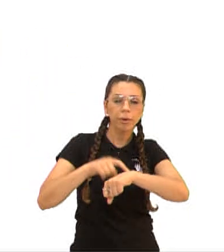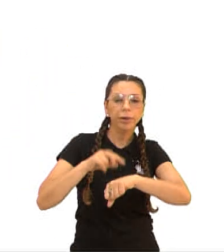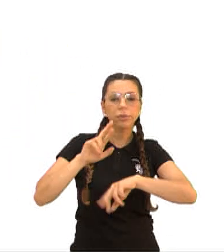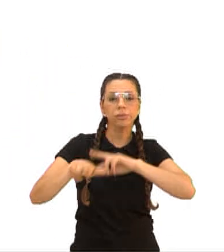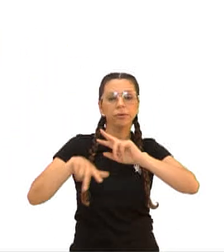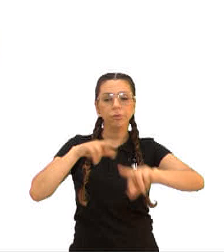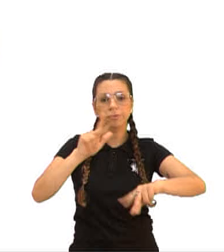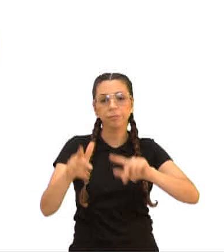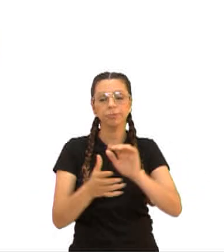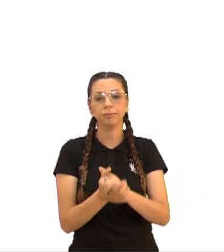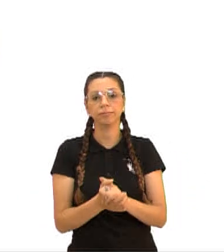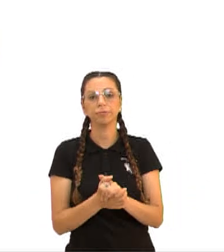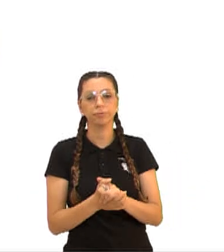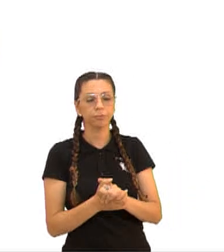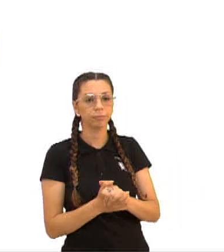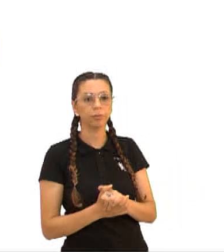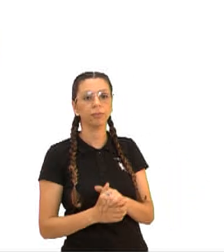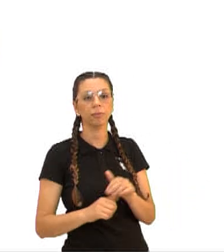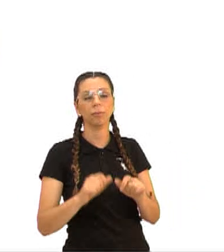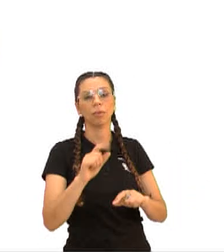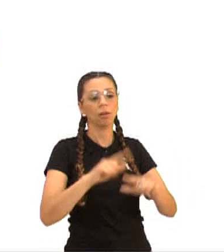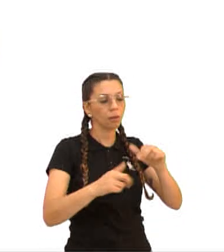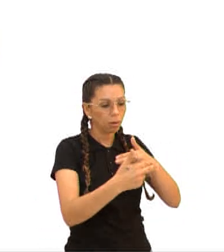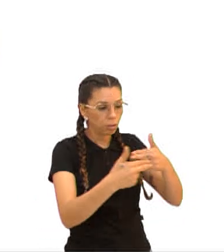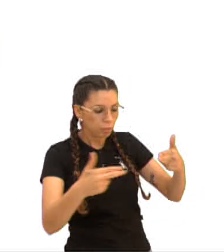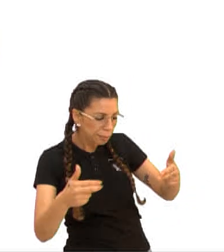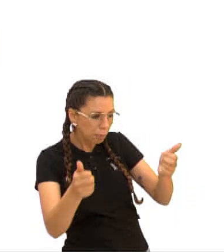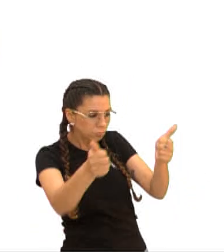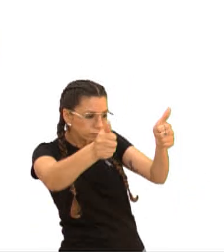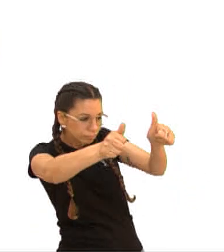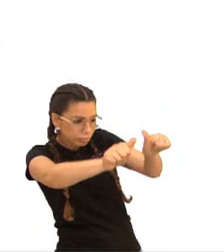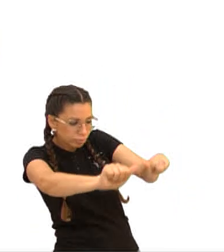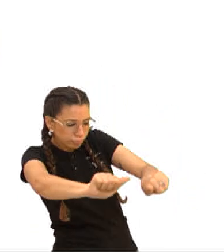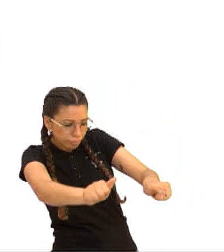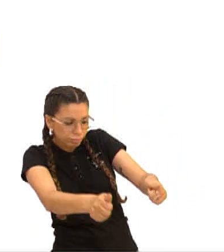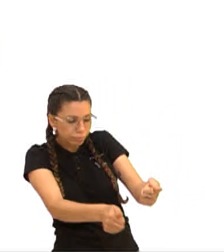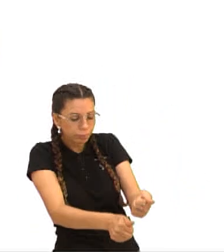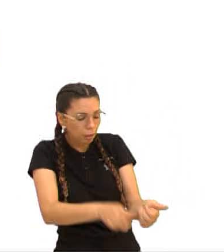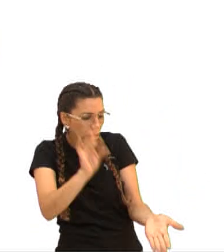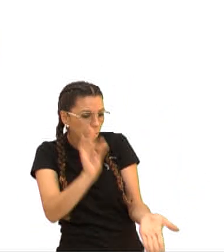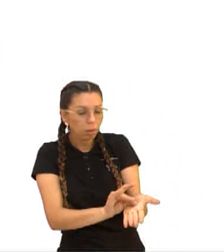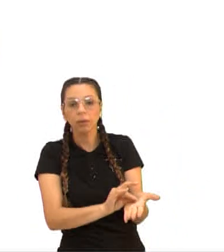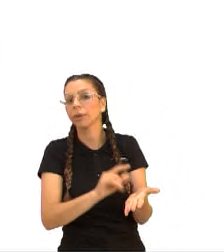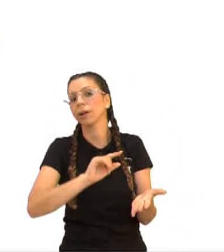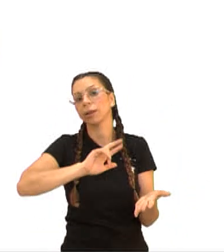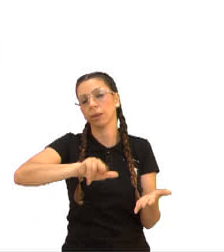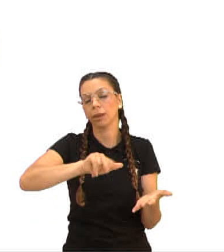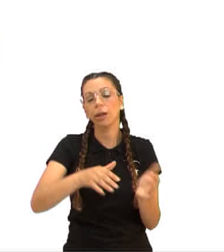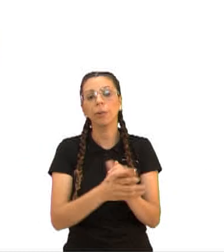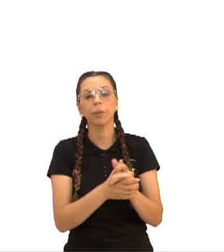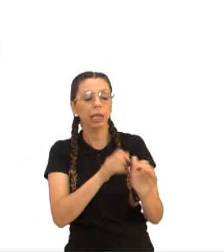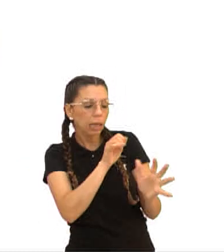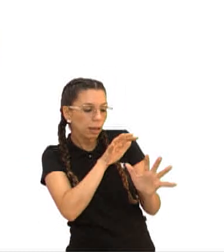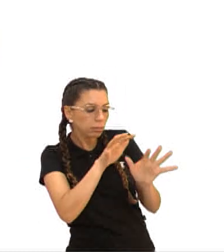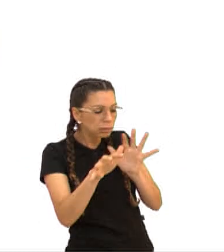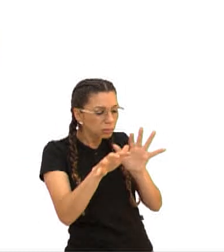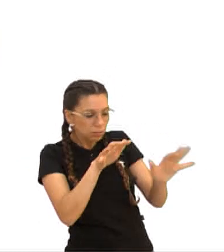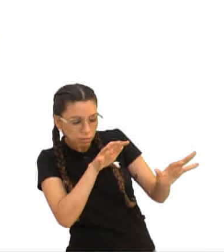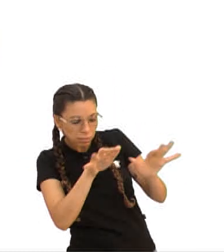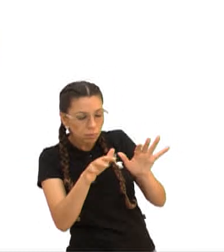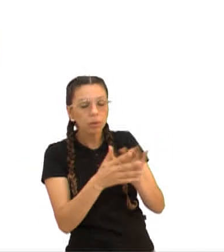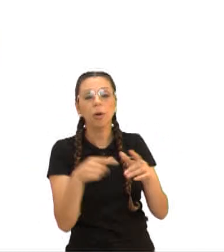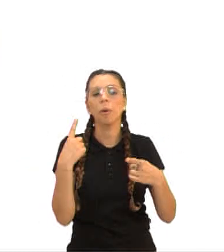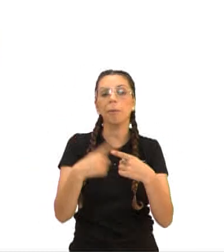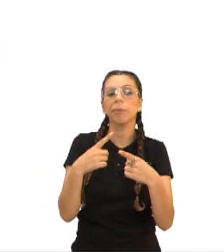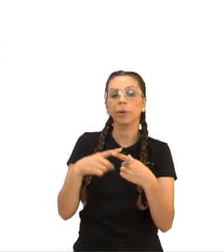As figuras não devem ter contornos nítidos. A gente já viu aqui, a gente começou a aula com o quê? Parece fora de foco, né? Pois a linha é